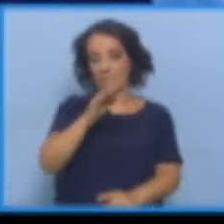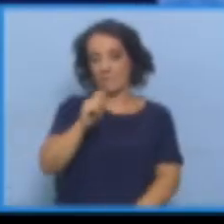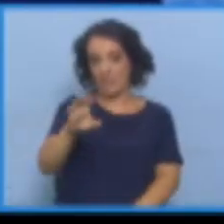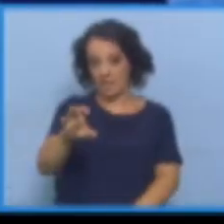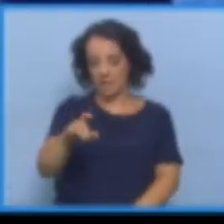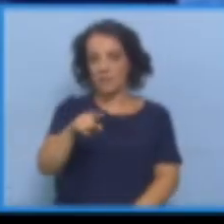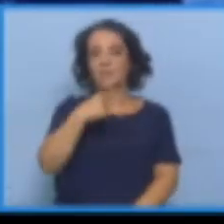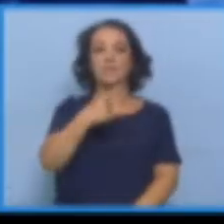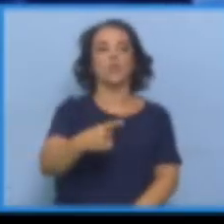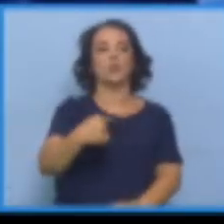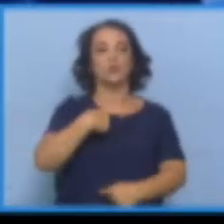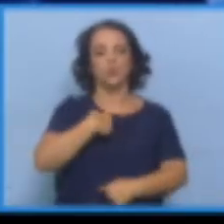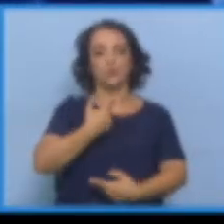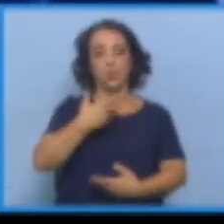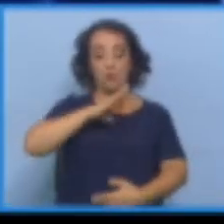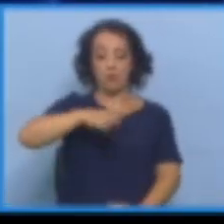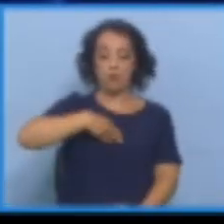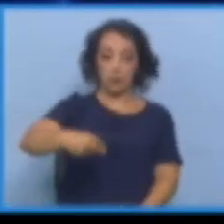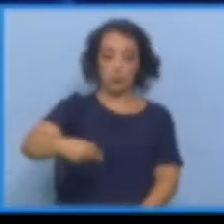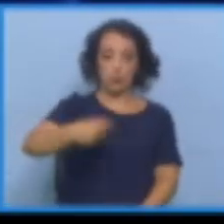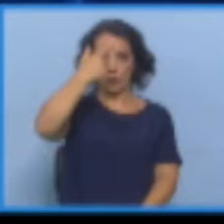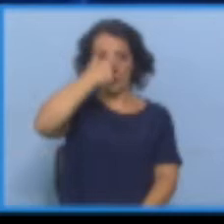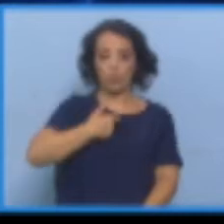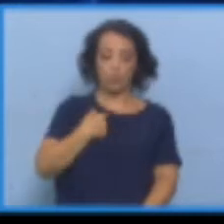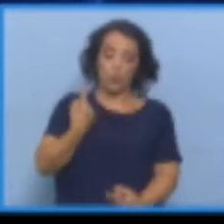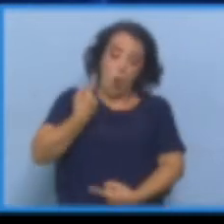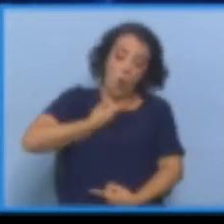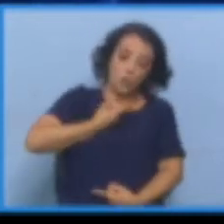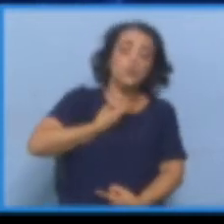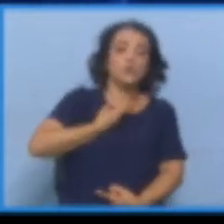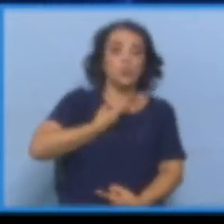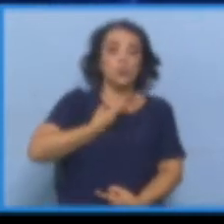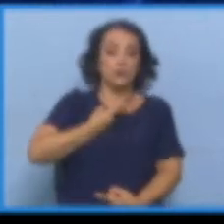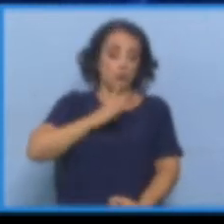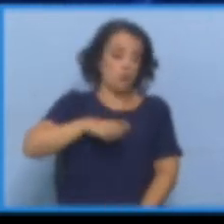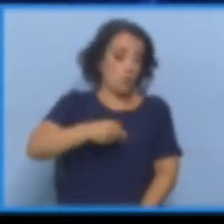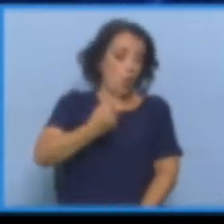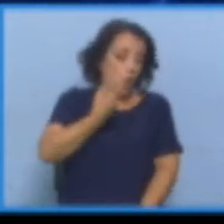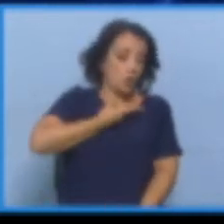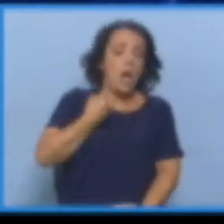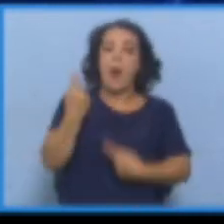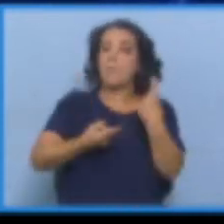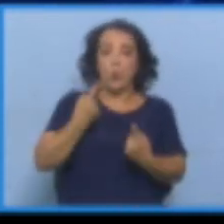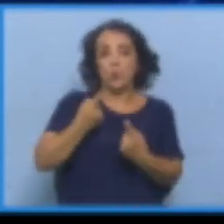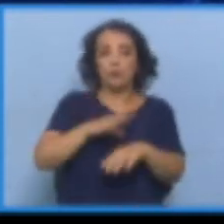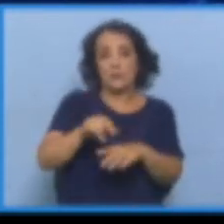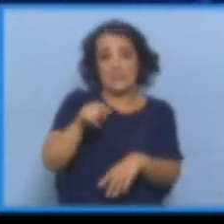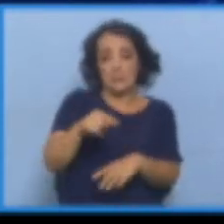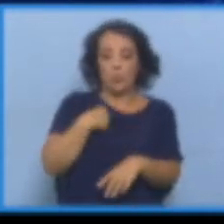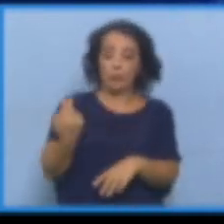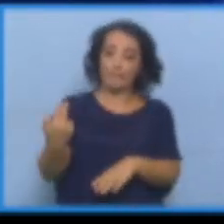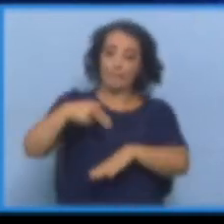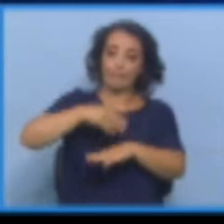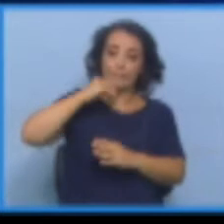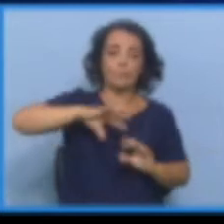é: eu sou uma missão neste mundo, não é a missão, eu sou uma missão neste mundo e para isso estou nesta terra. É